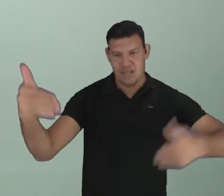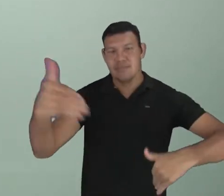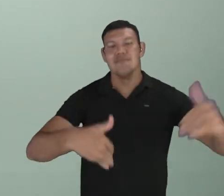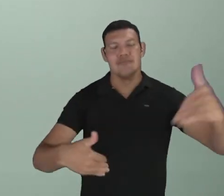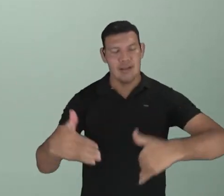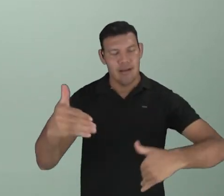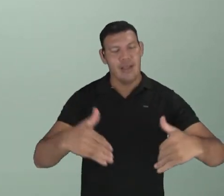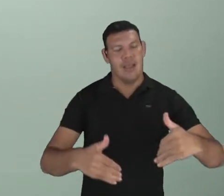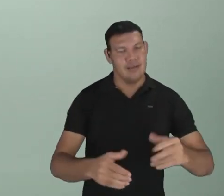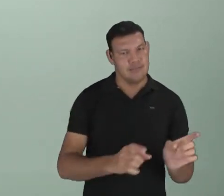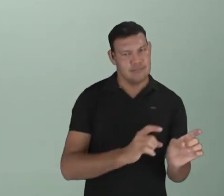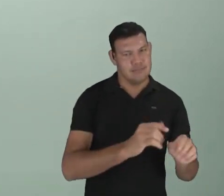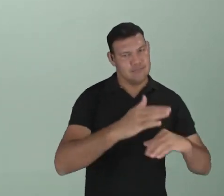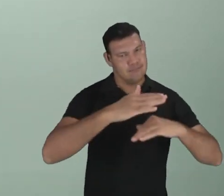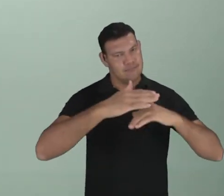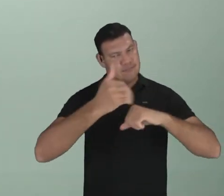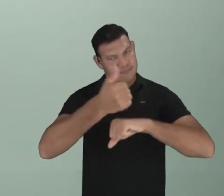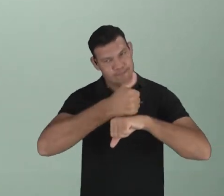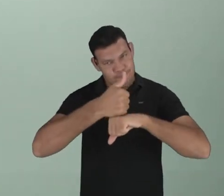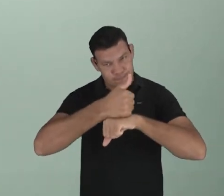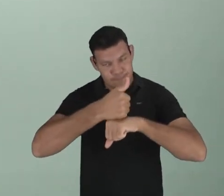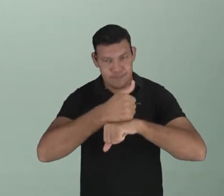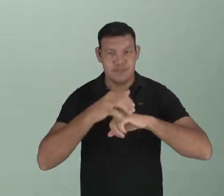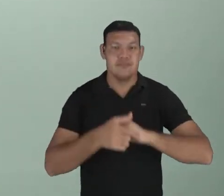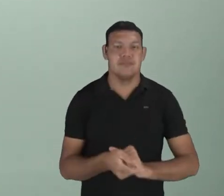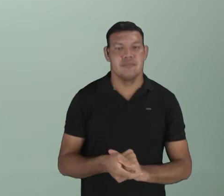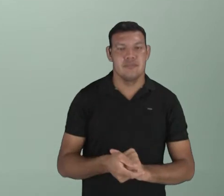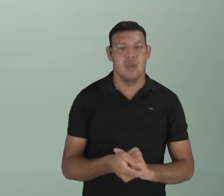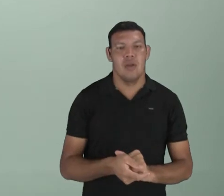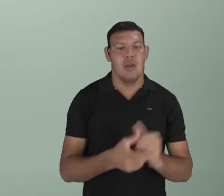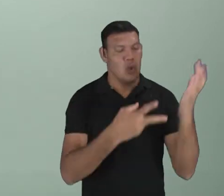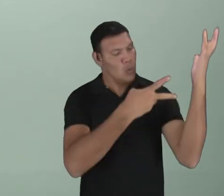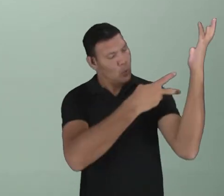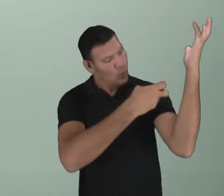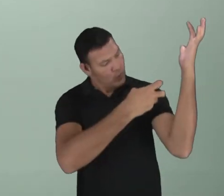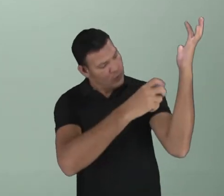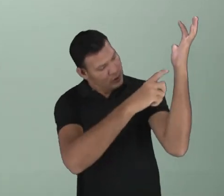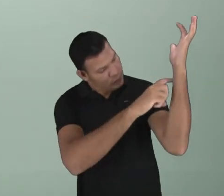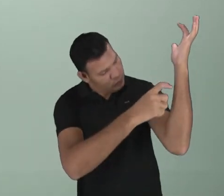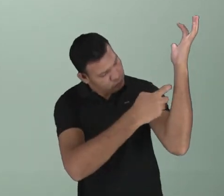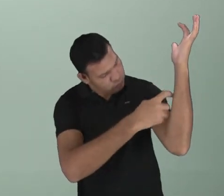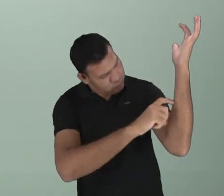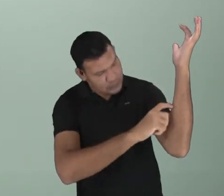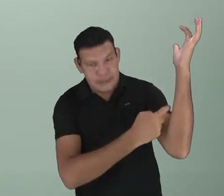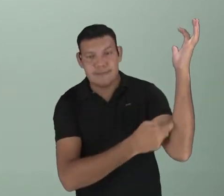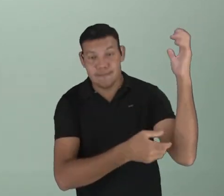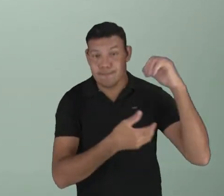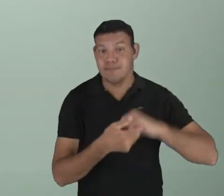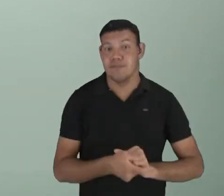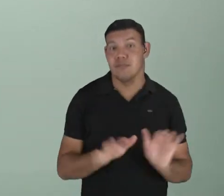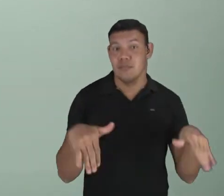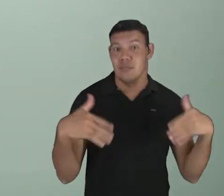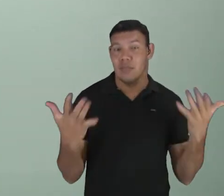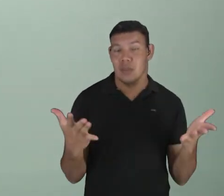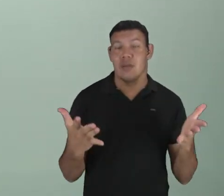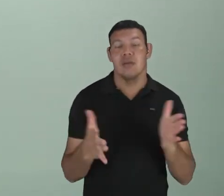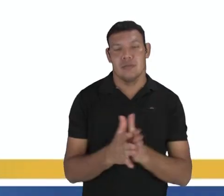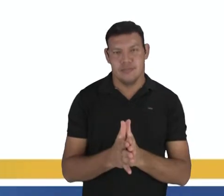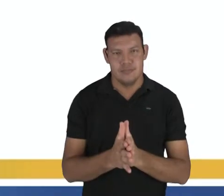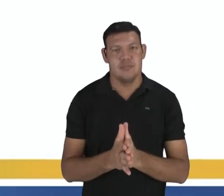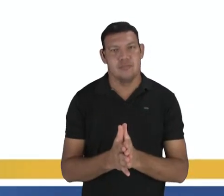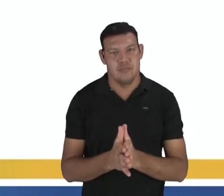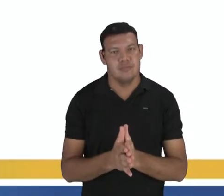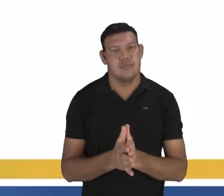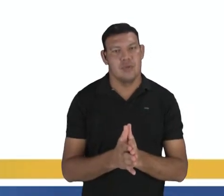especializada, né? Para se fazer, então, a colheita desse leite, tá, pessoal? E aí a gente vai ter o chamado primeiro surto